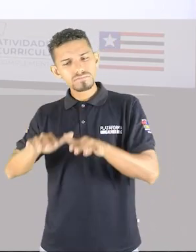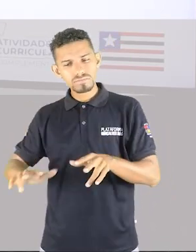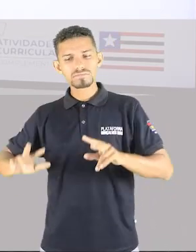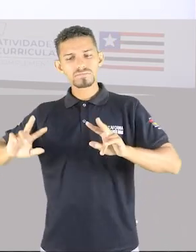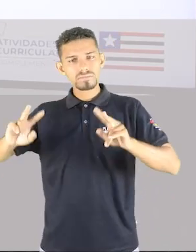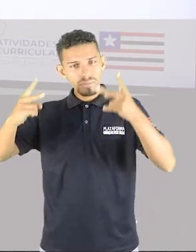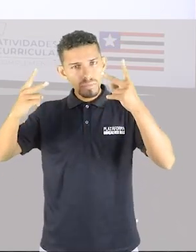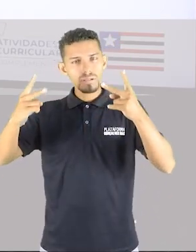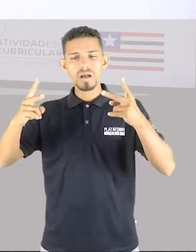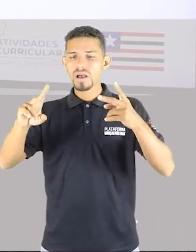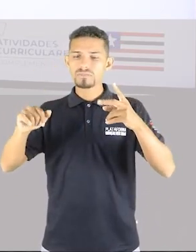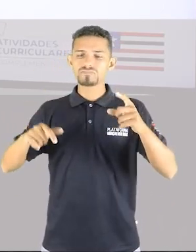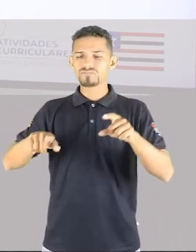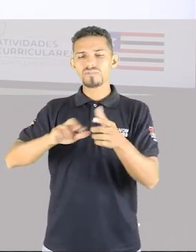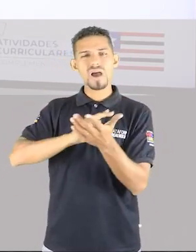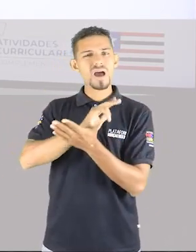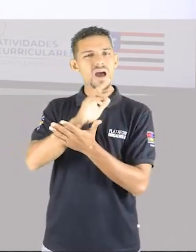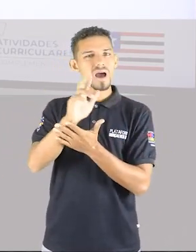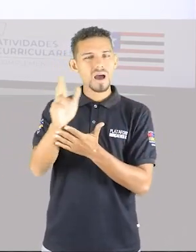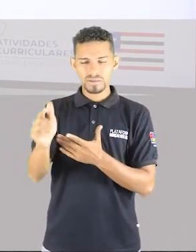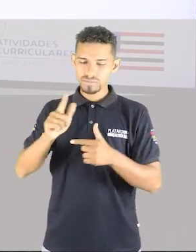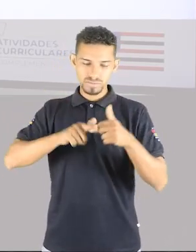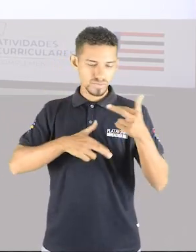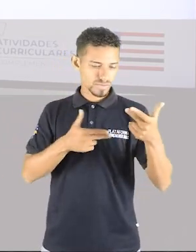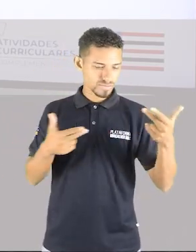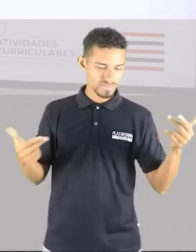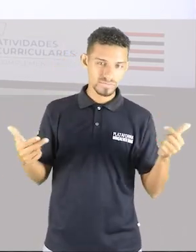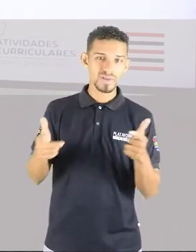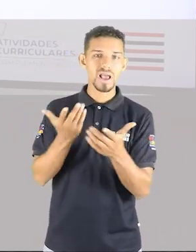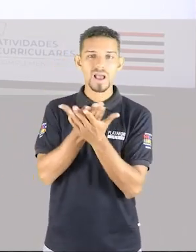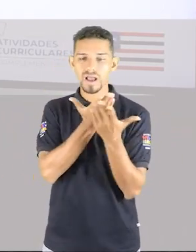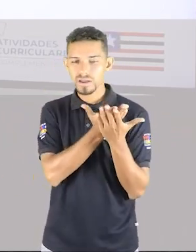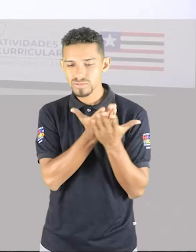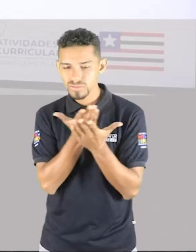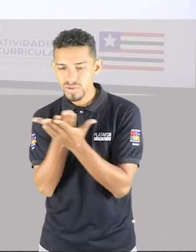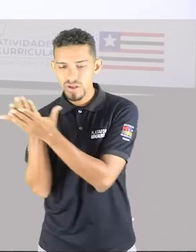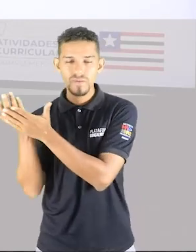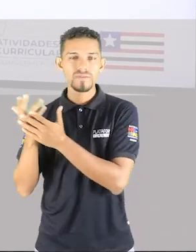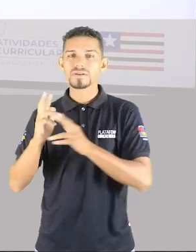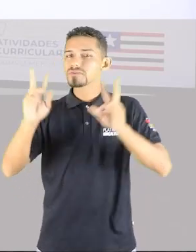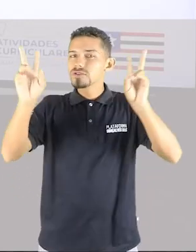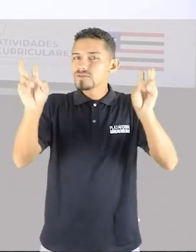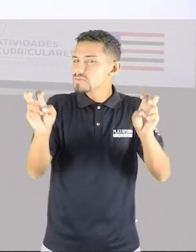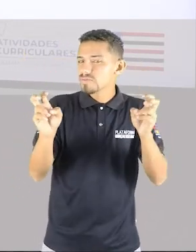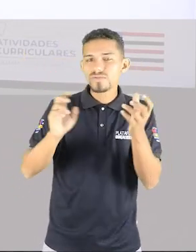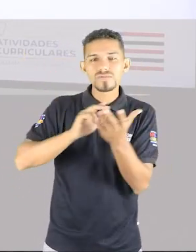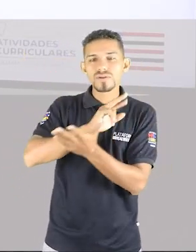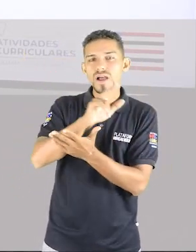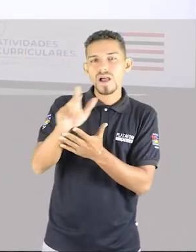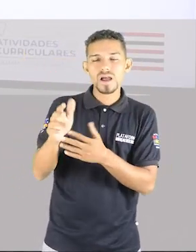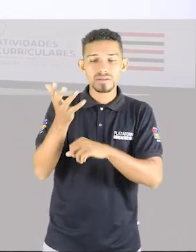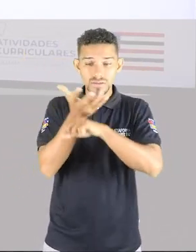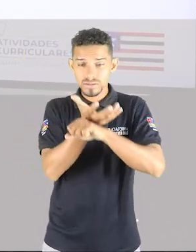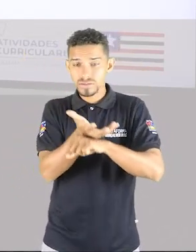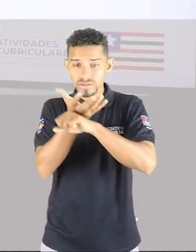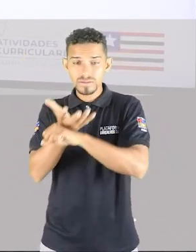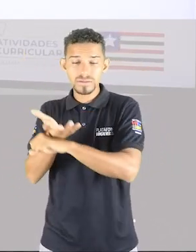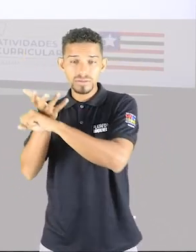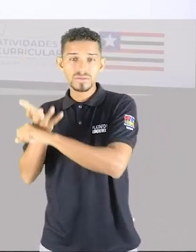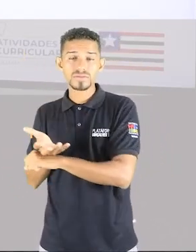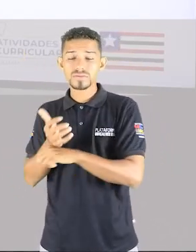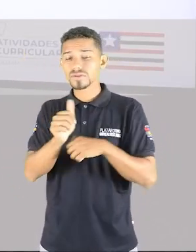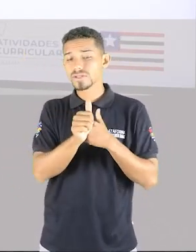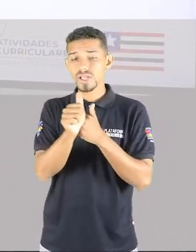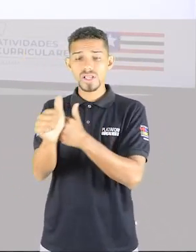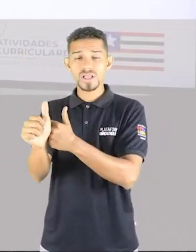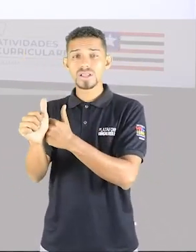onde tem vários materiais várias aulas de vários assuntos de várias disciplinas tá segue a